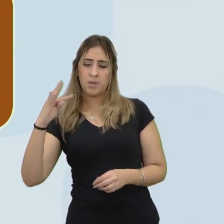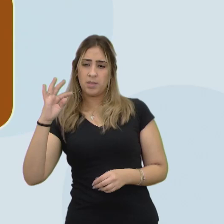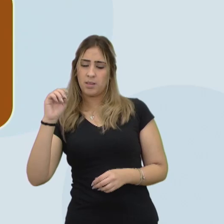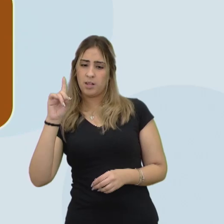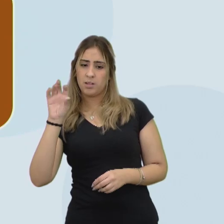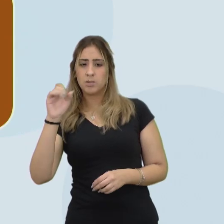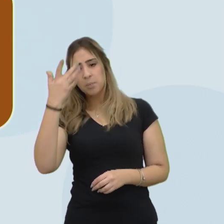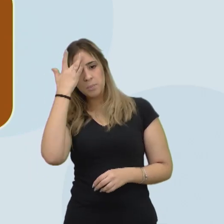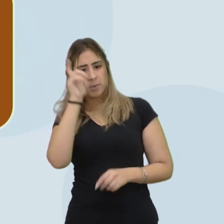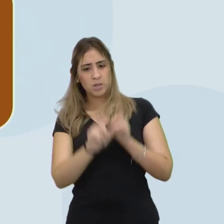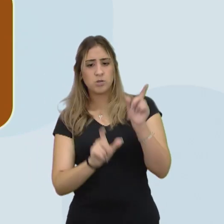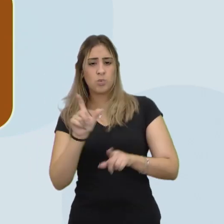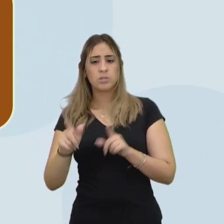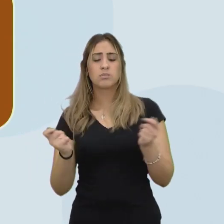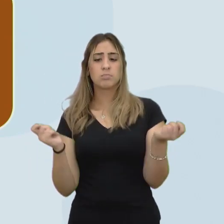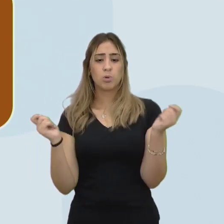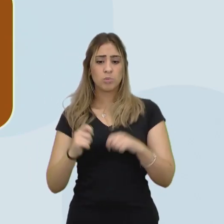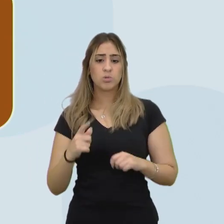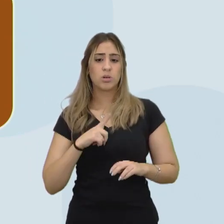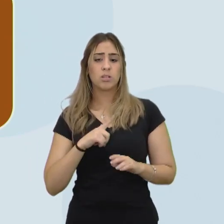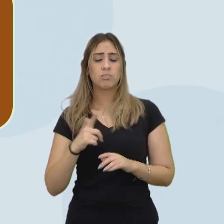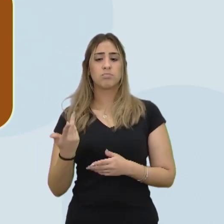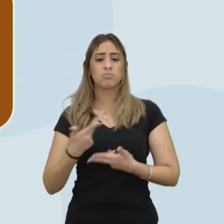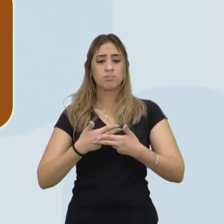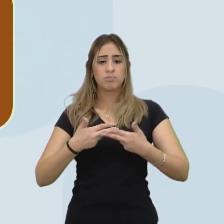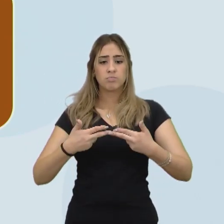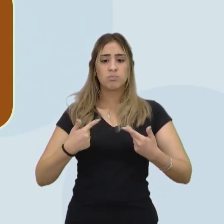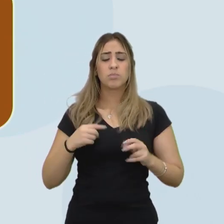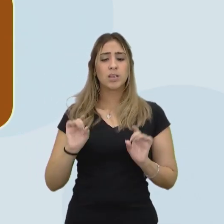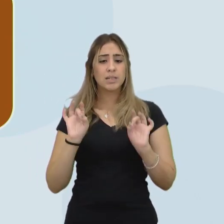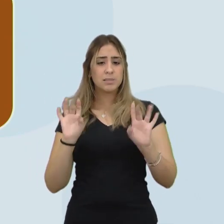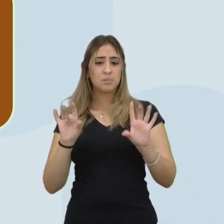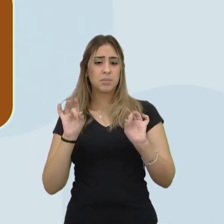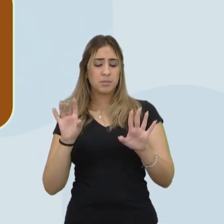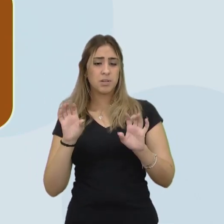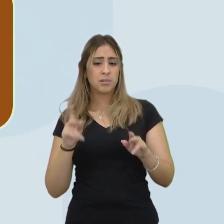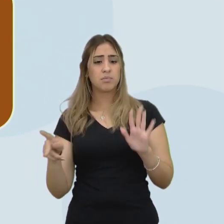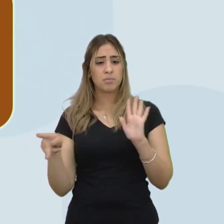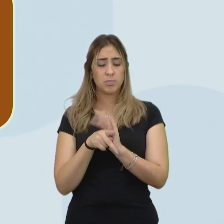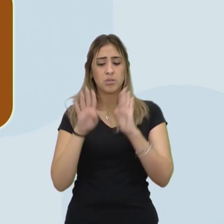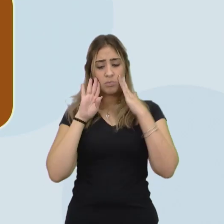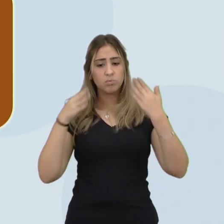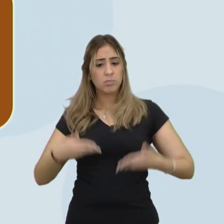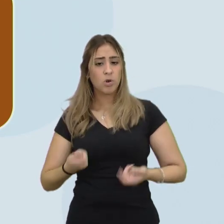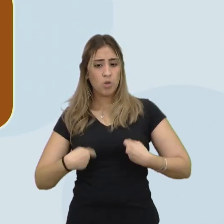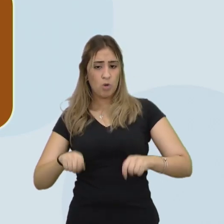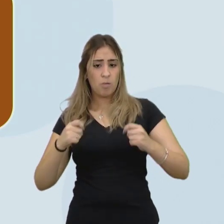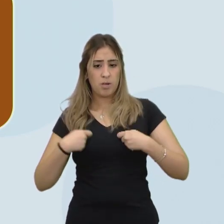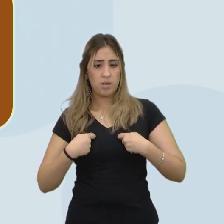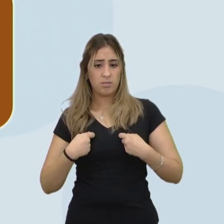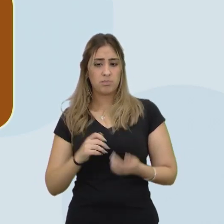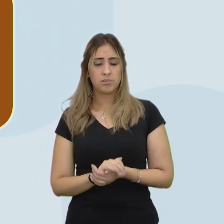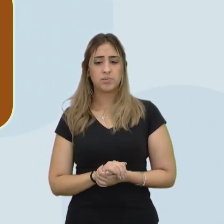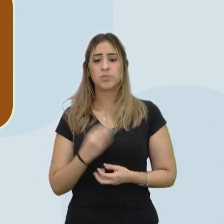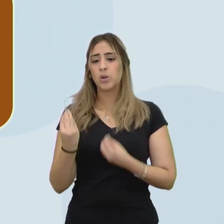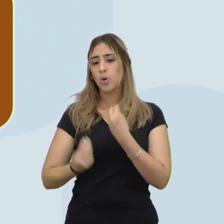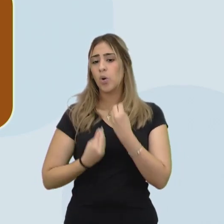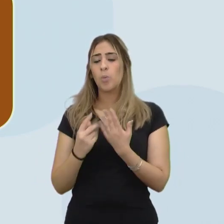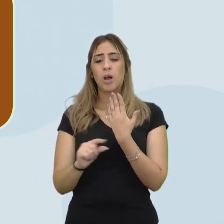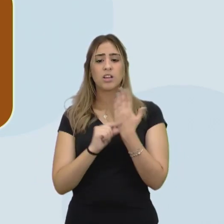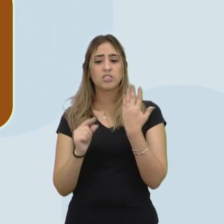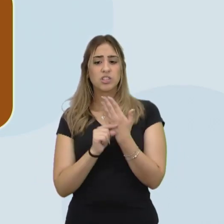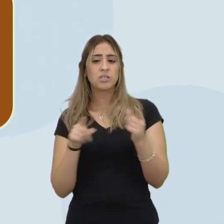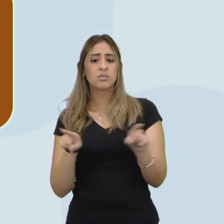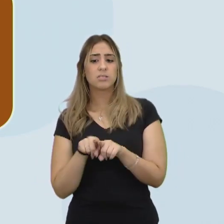Cooptados. Pessoas que possuem algum talento considerado especial para a casta étnica econômica, como